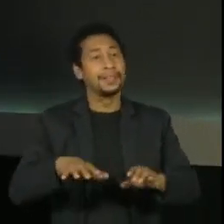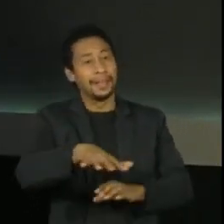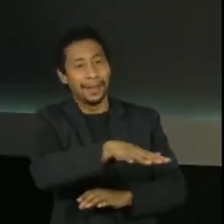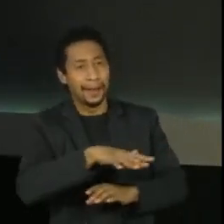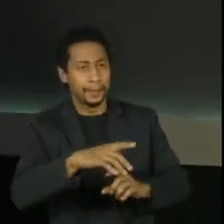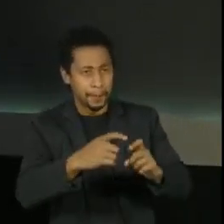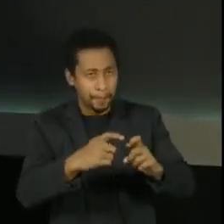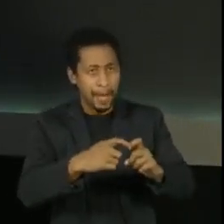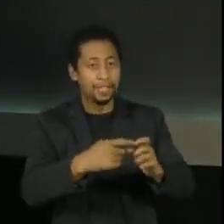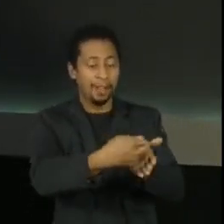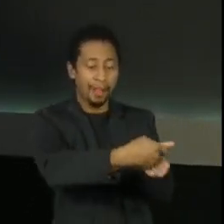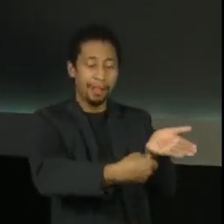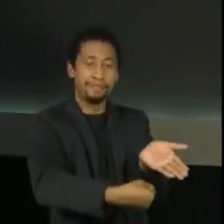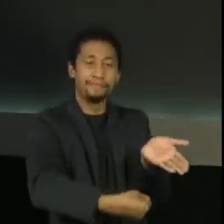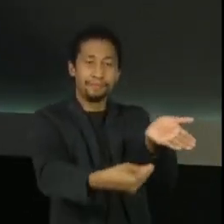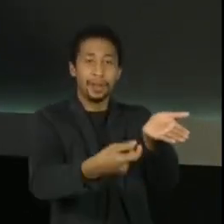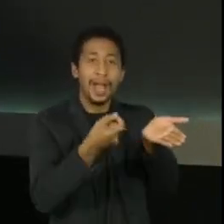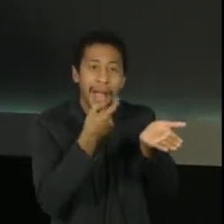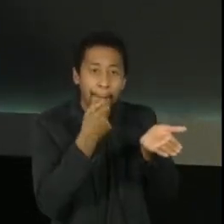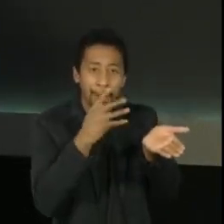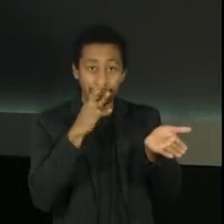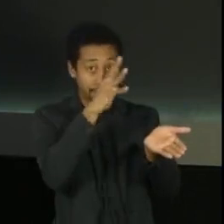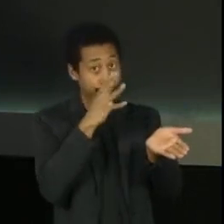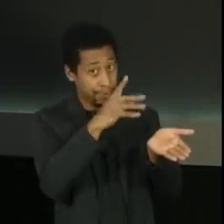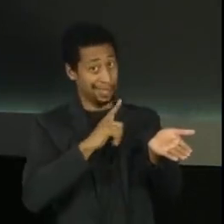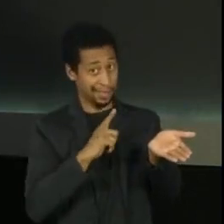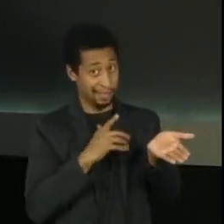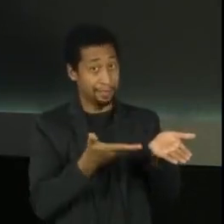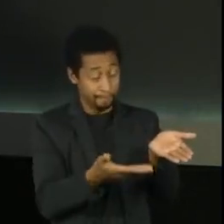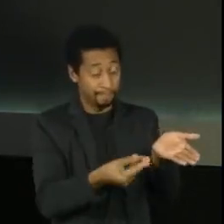de antibiótico. Este é um